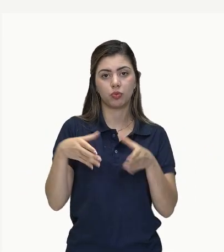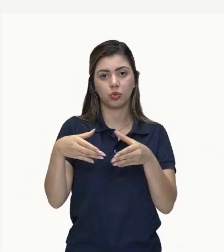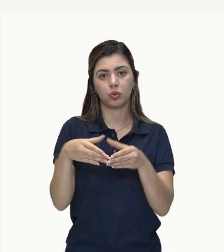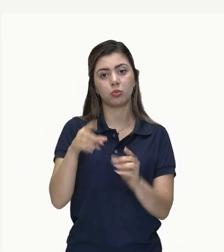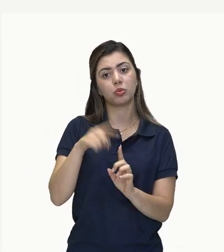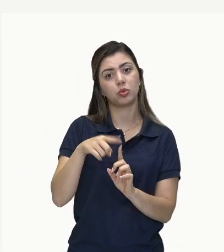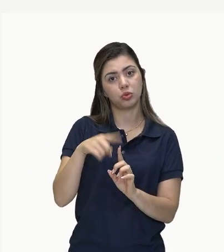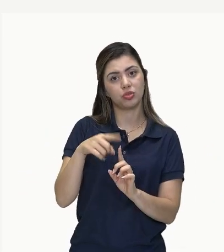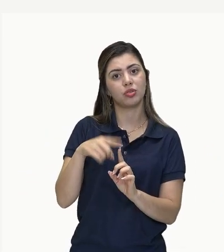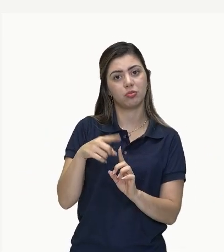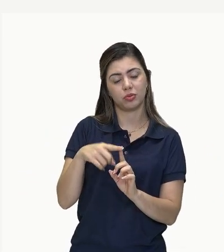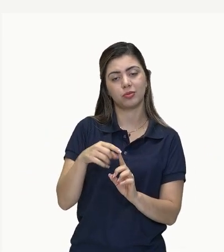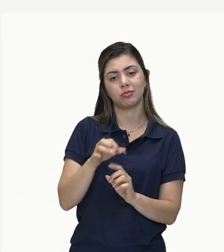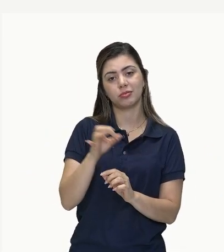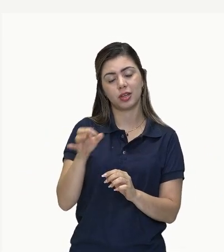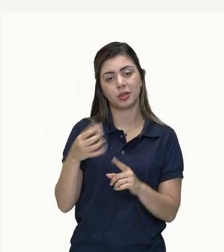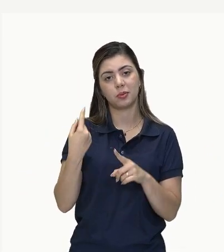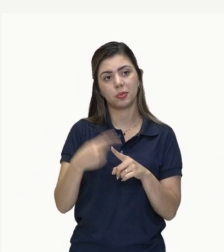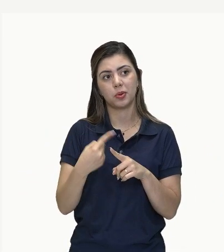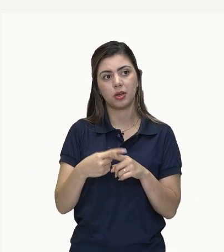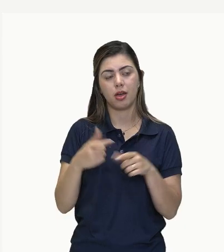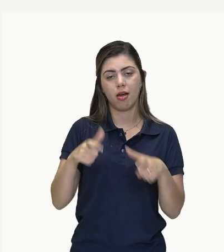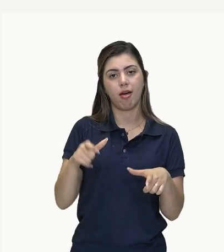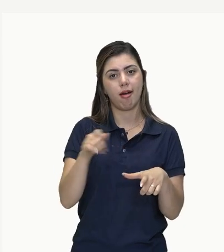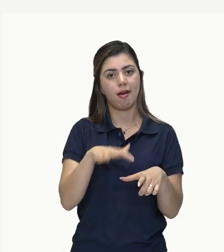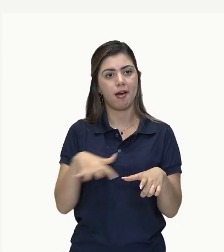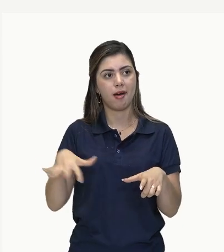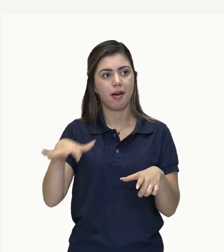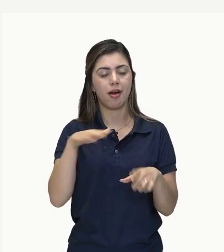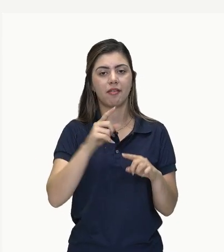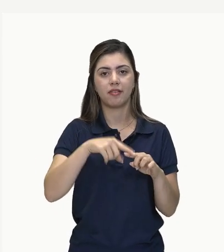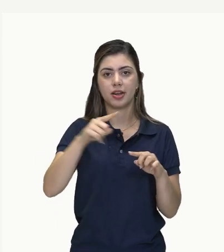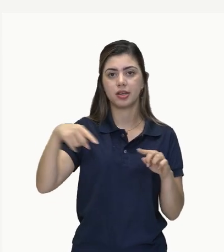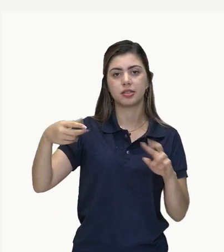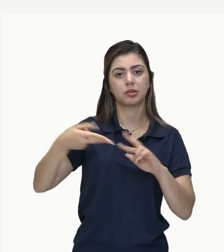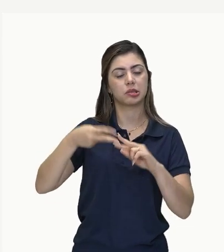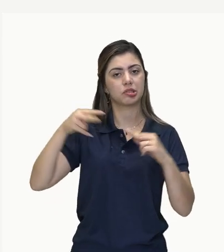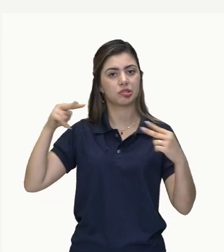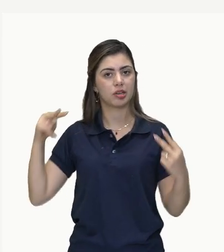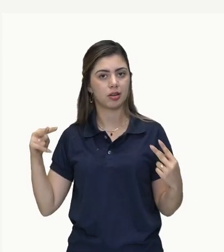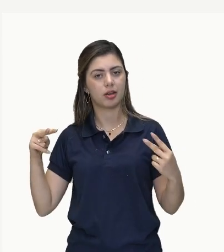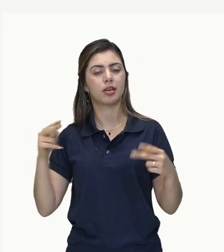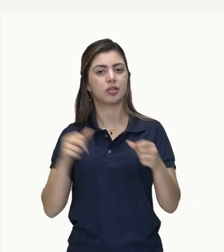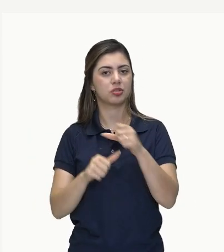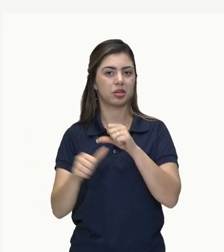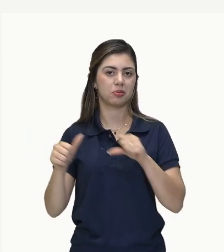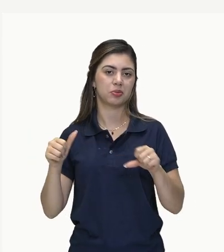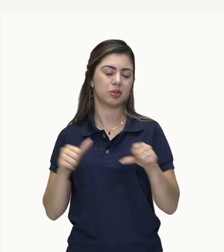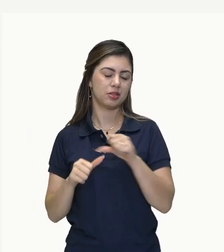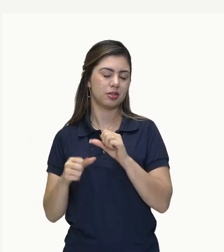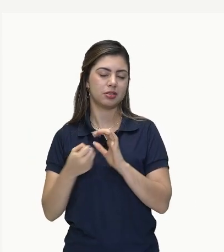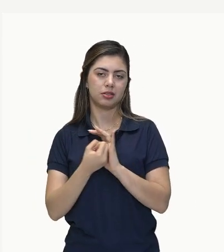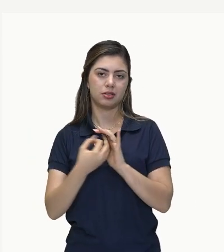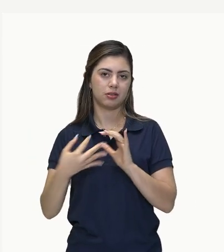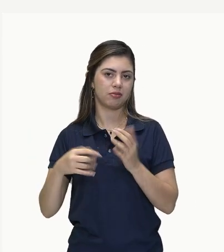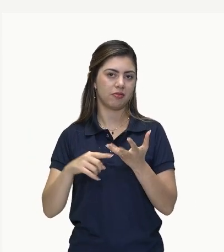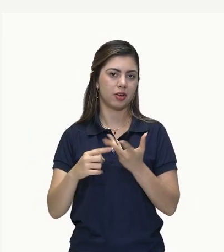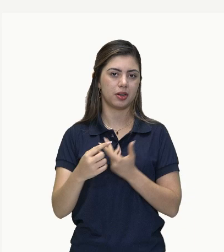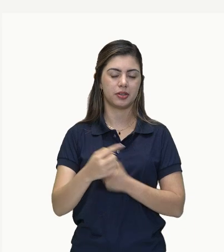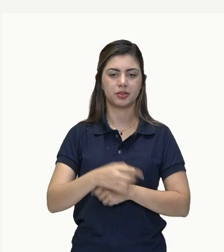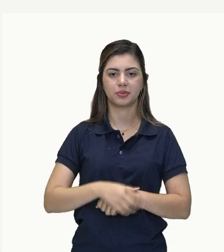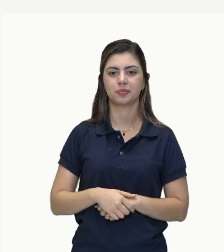pode surgir, né, devido ali ao ambiente, à variação genética, mutações, entre outros fatores, tá